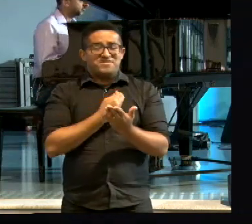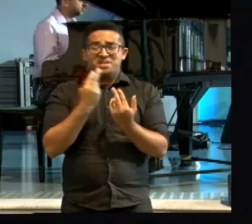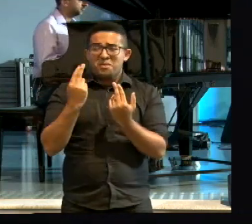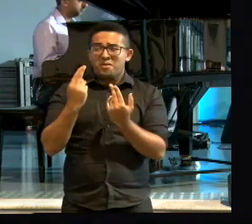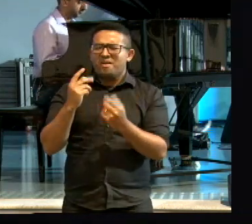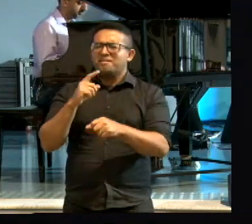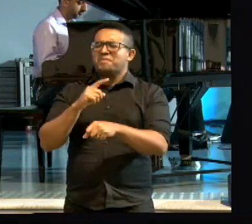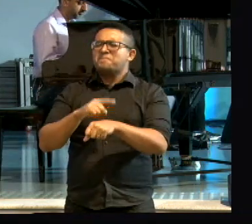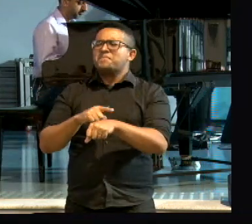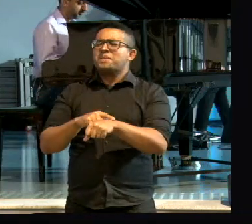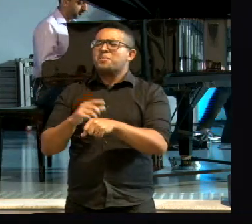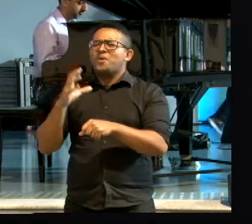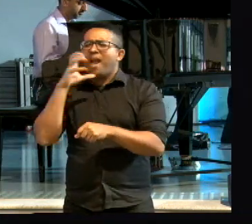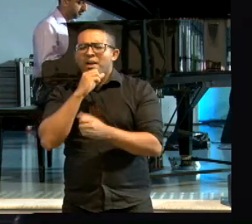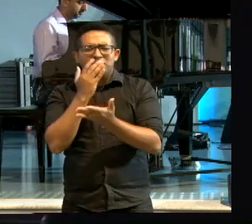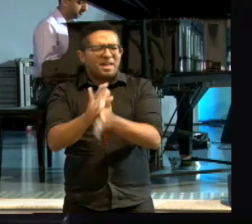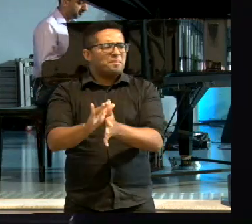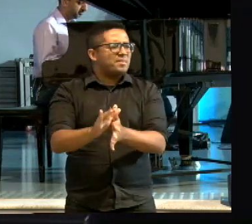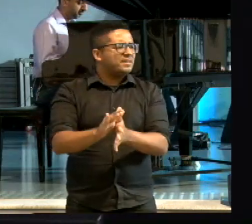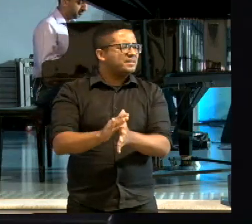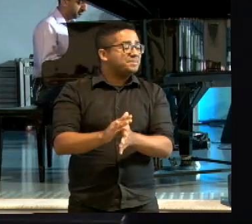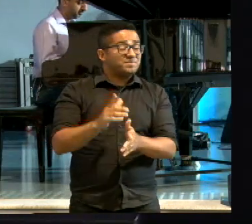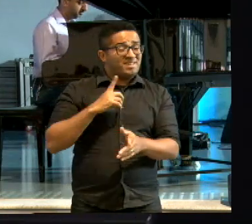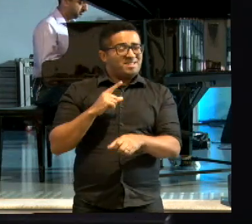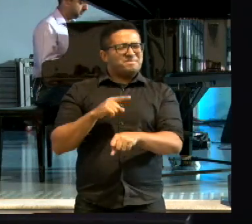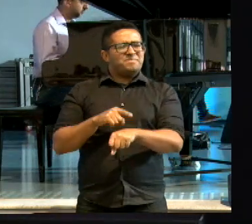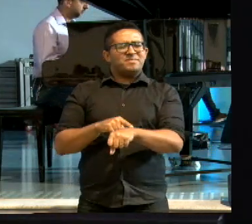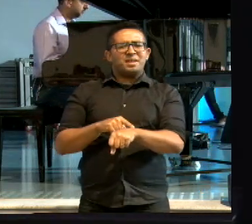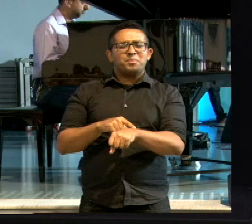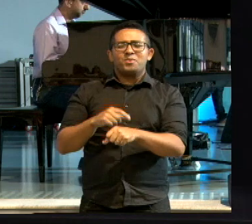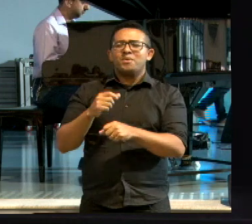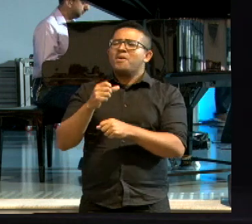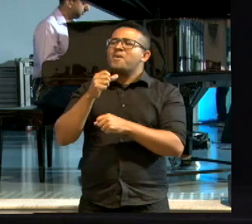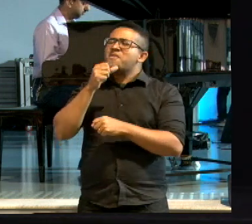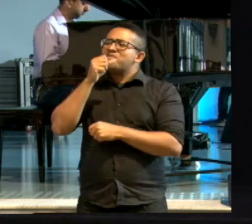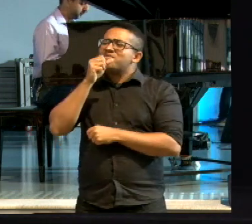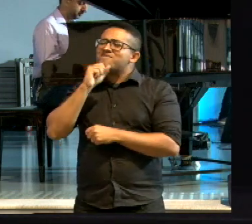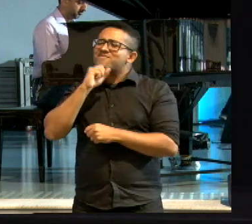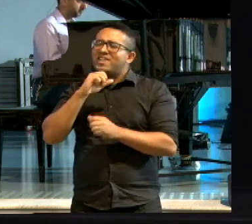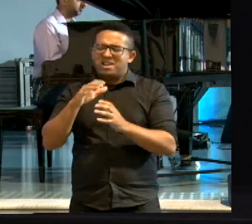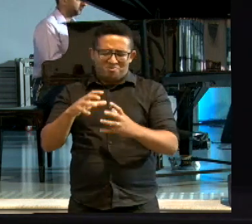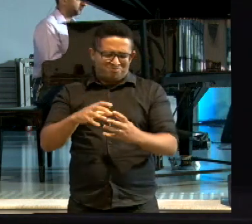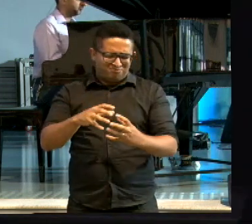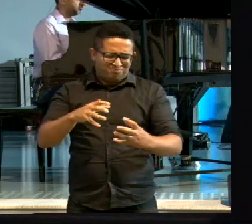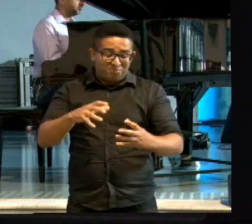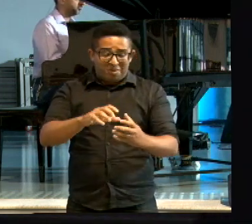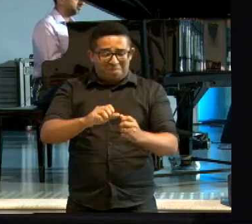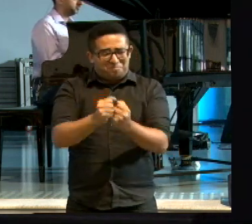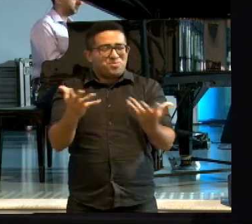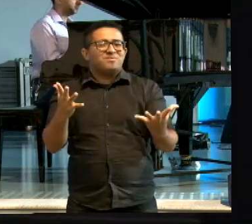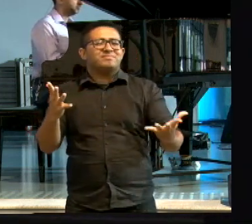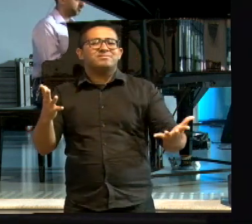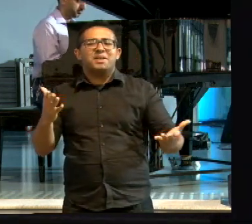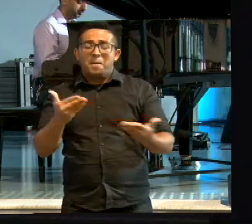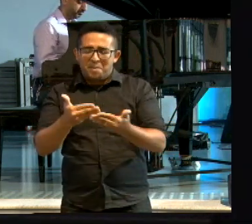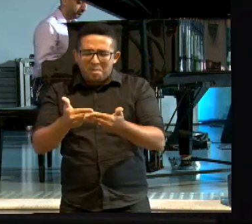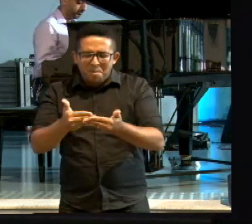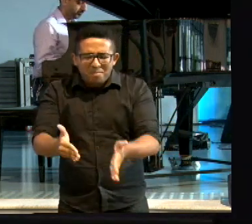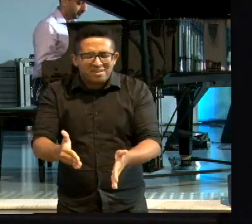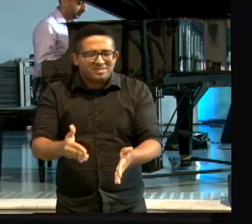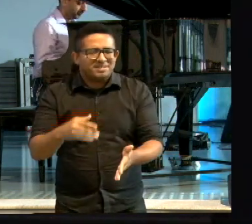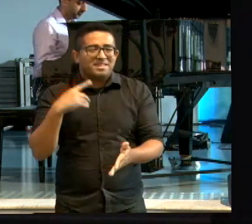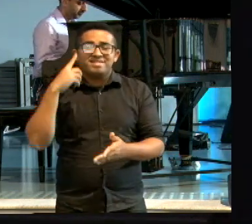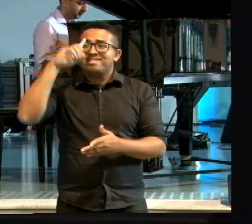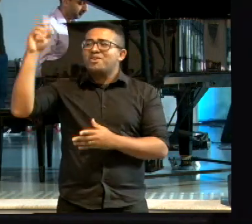validade. Em algum momento, esse velho odre se rompe e inevitavelmente se perde aquilo que